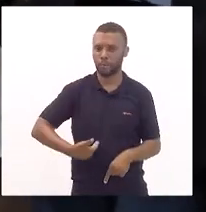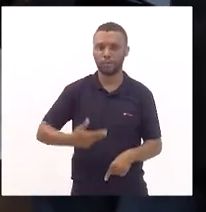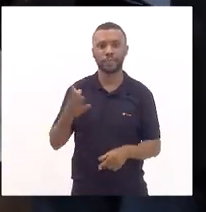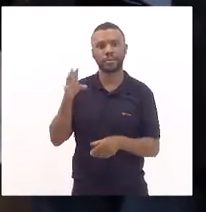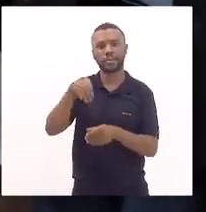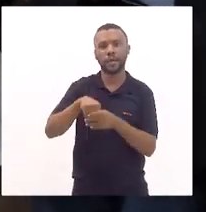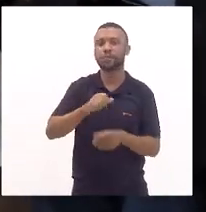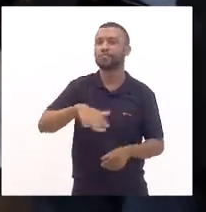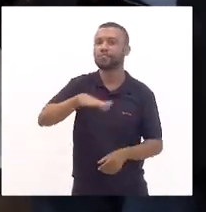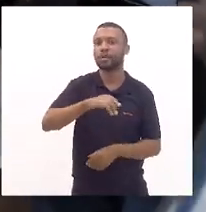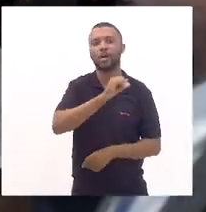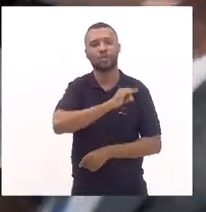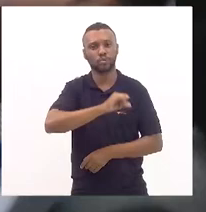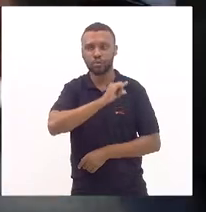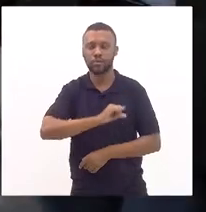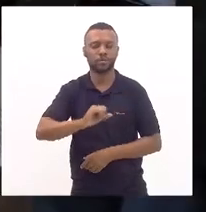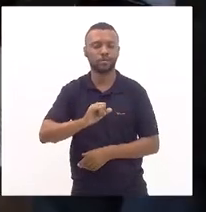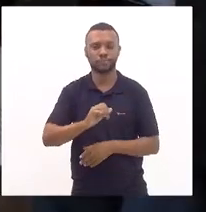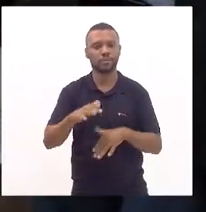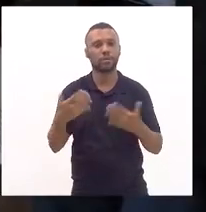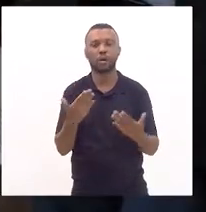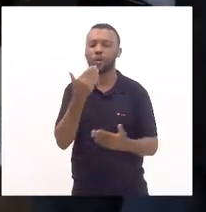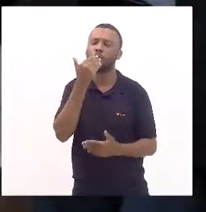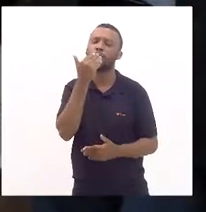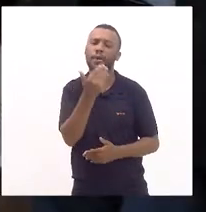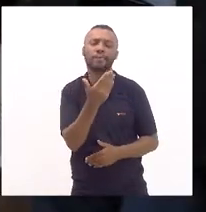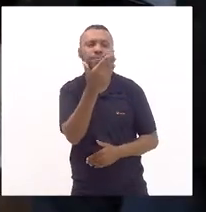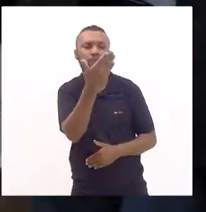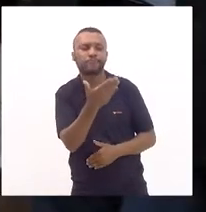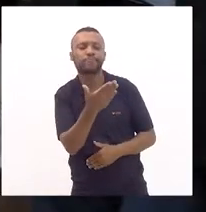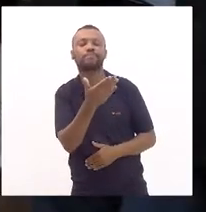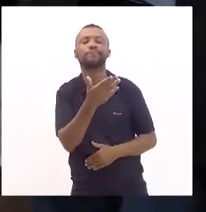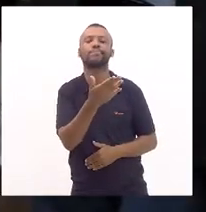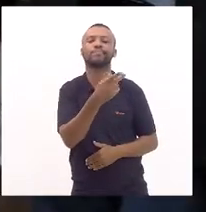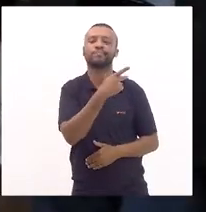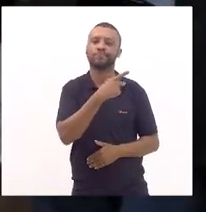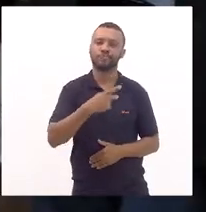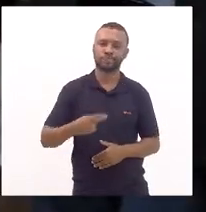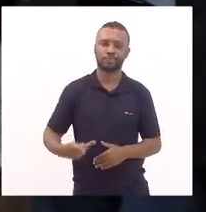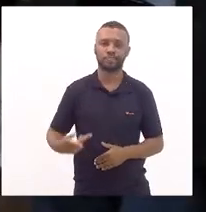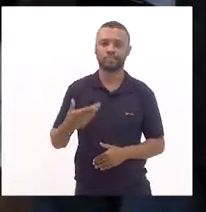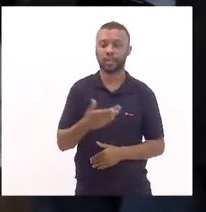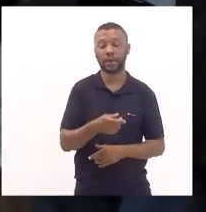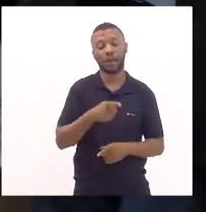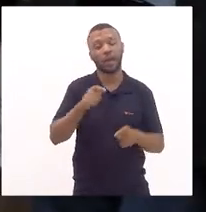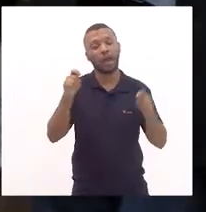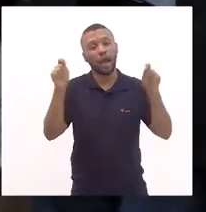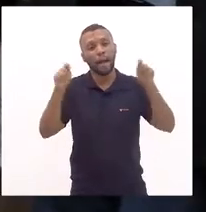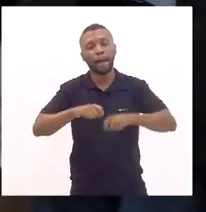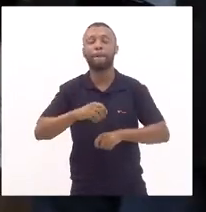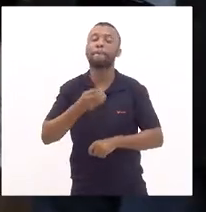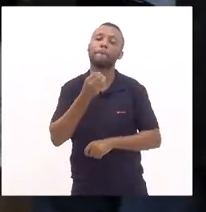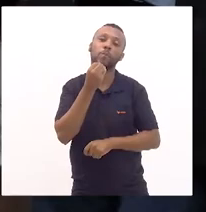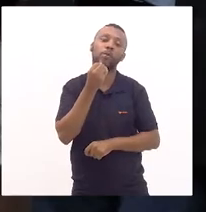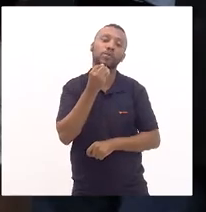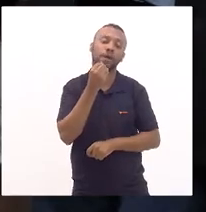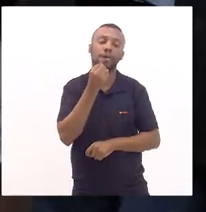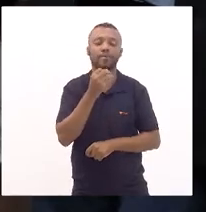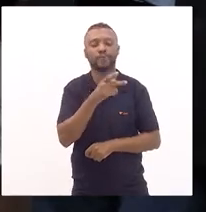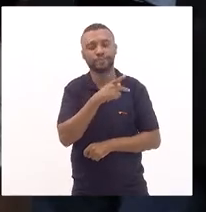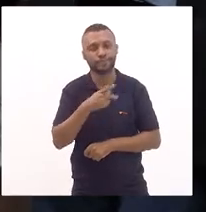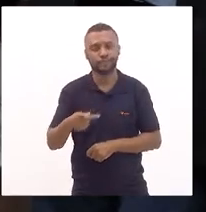dentro do Estado do Rio de Janeiro. Então, eu solicito exatamente a possibilidade do